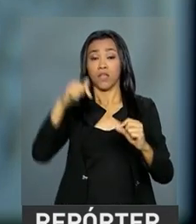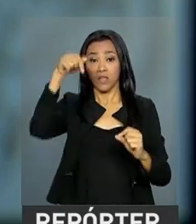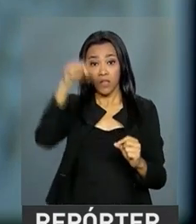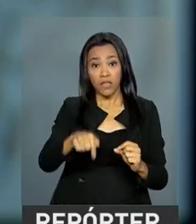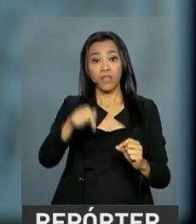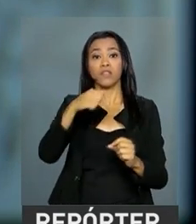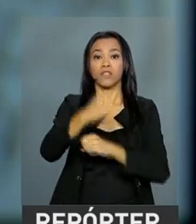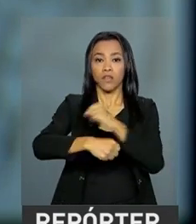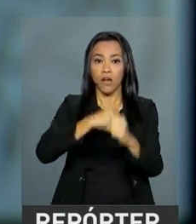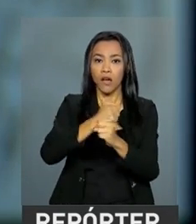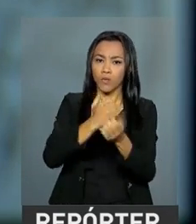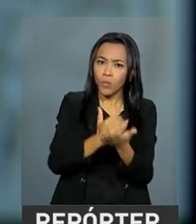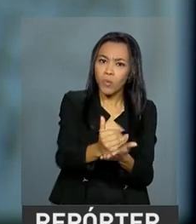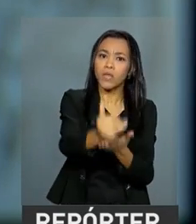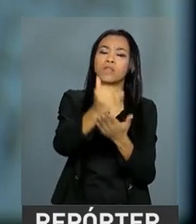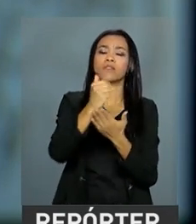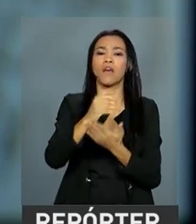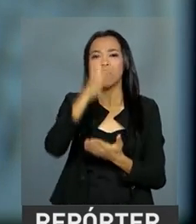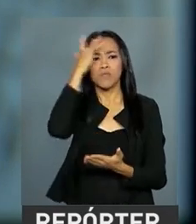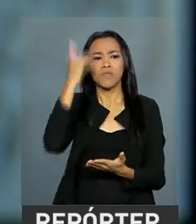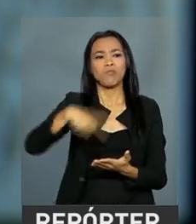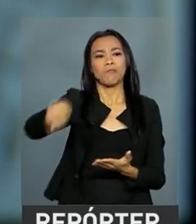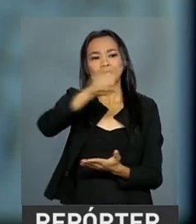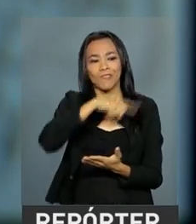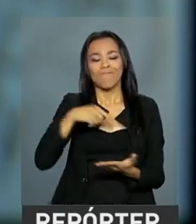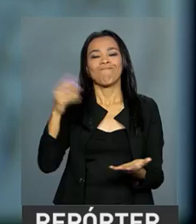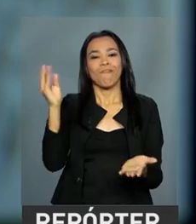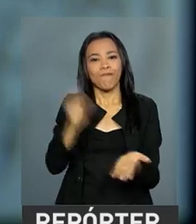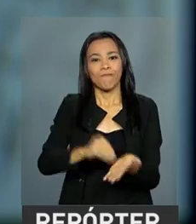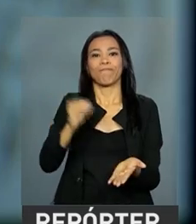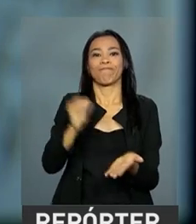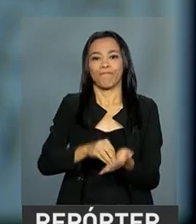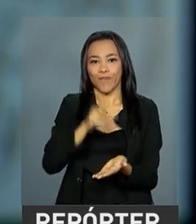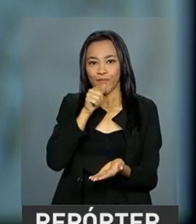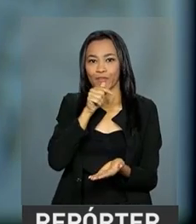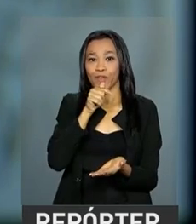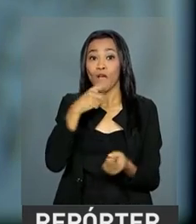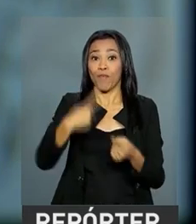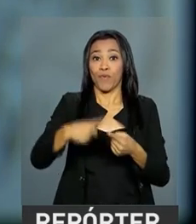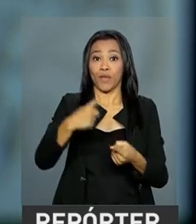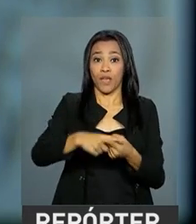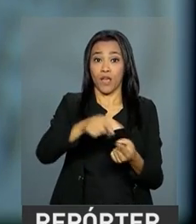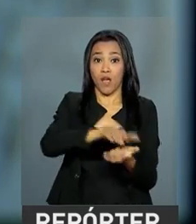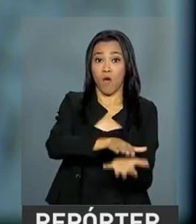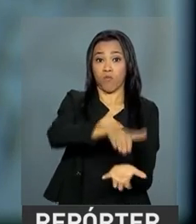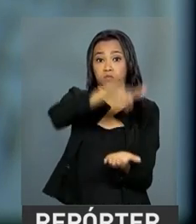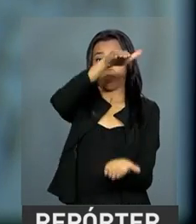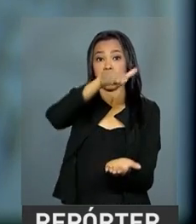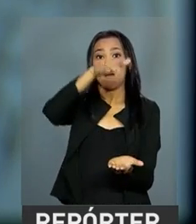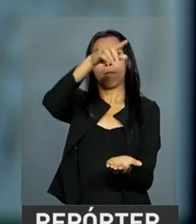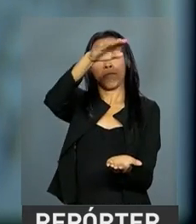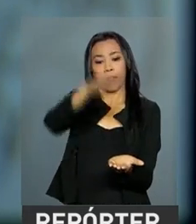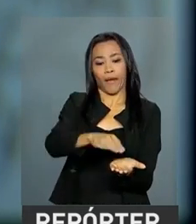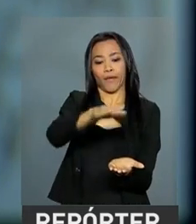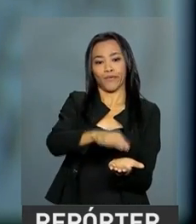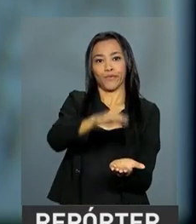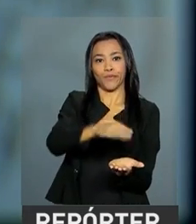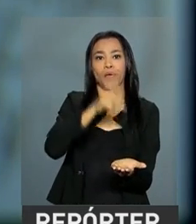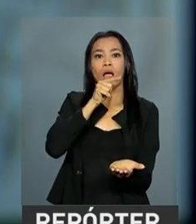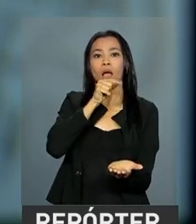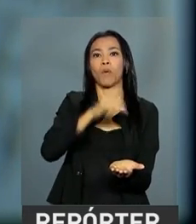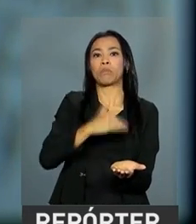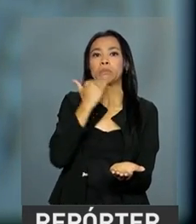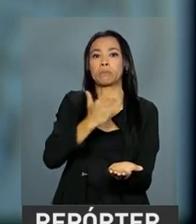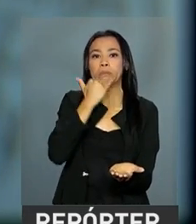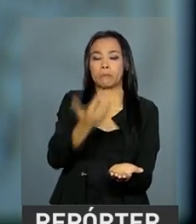ano a população enfrenta um racionamento de água mas o nível dos reservatórios continua baixo Principalmente quando se